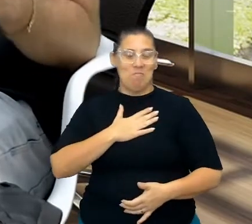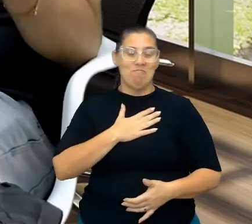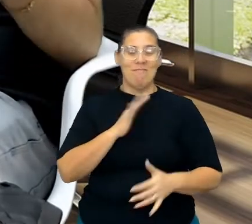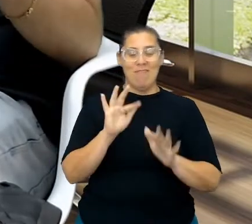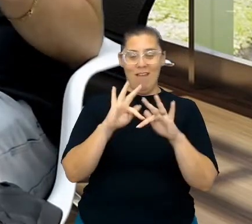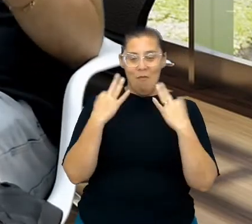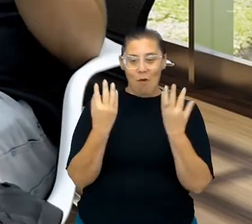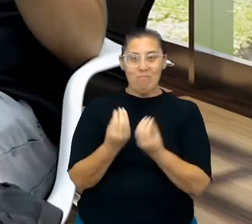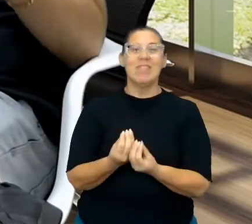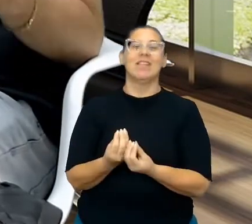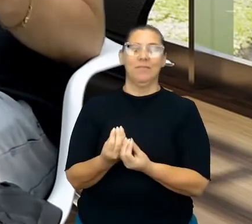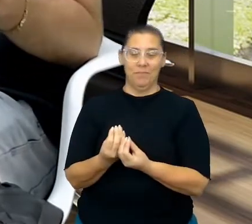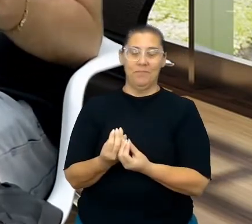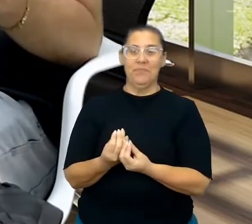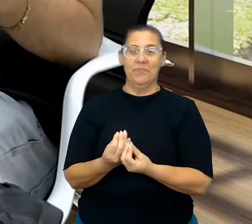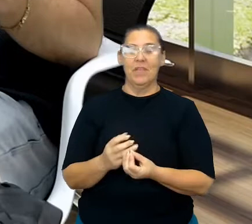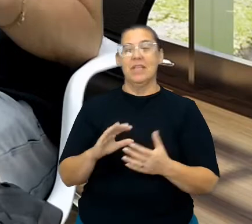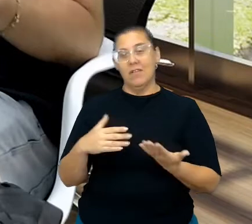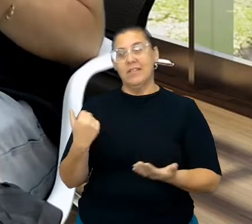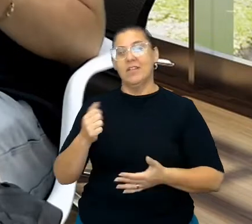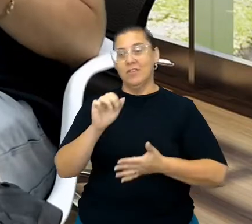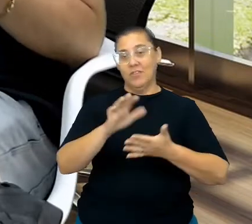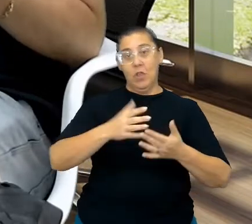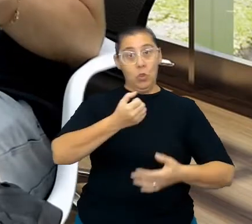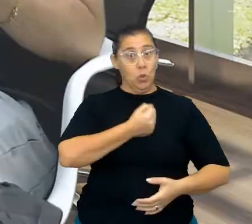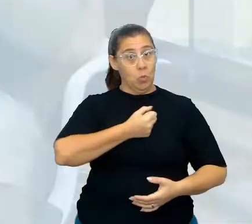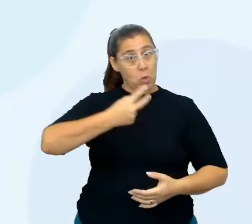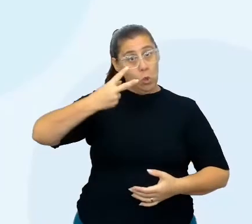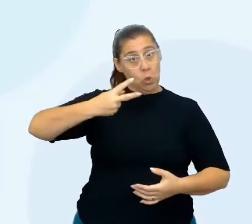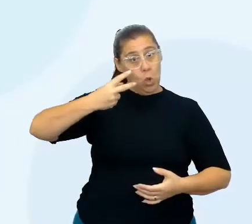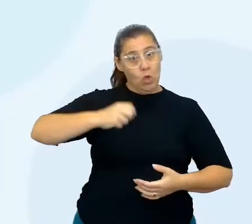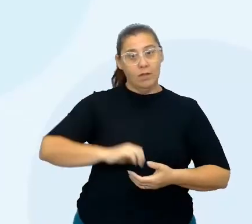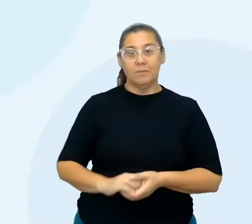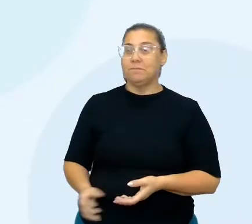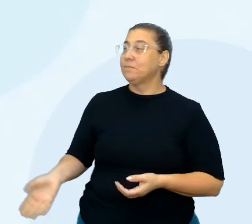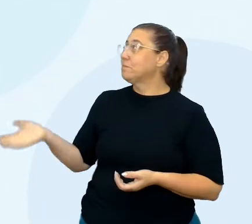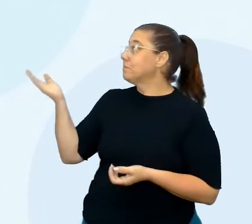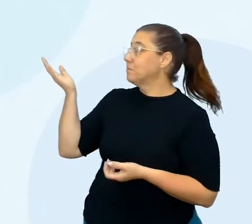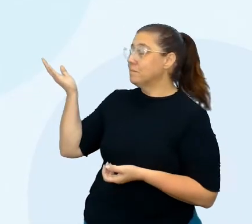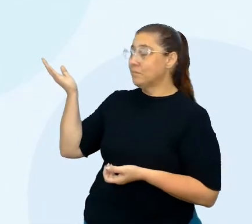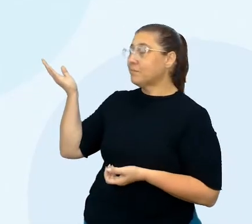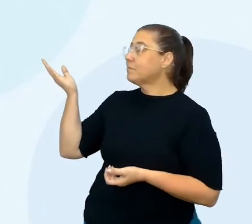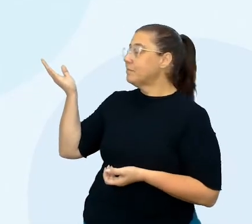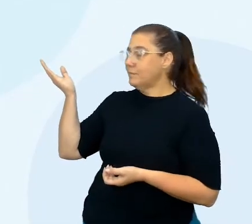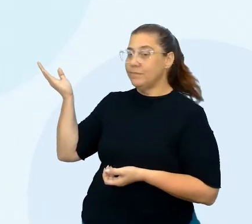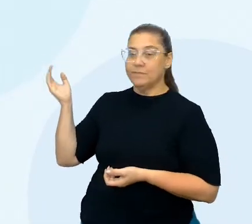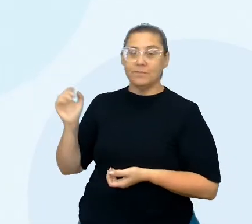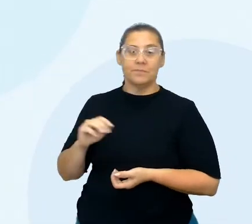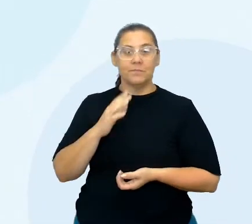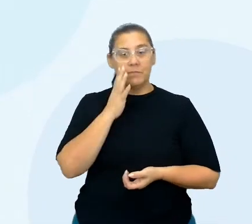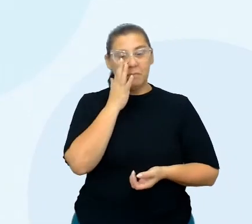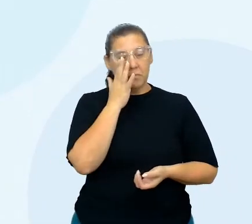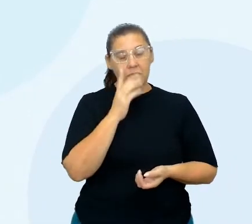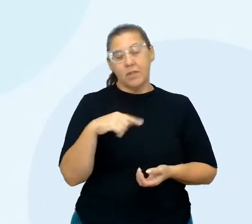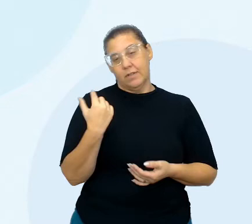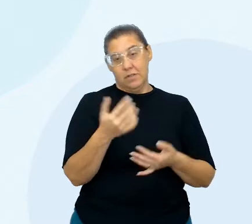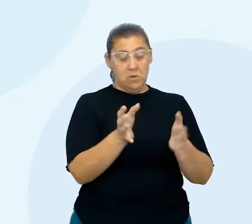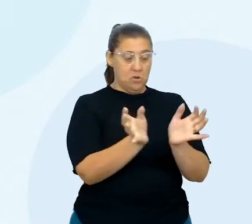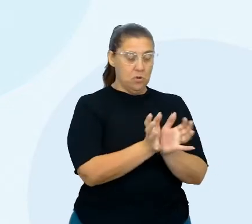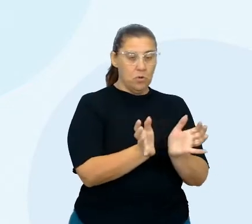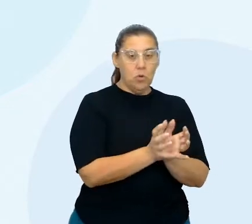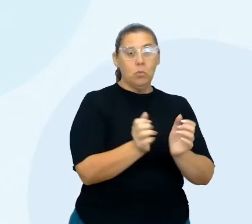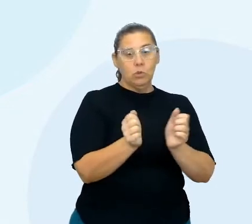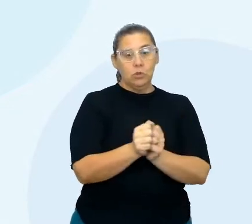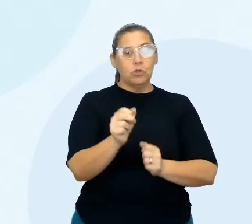Bacana. Então, gente, essa é a nossa atividade número 2, tá? Aí na tela para vocês. Então, nessa atividade, sua turma, junto com o